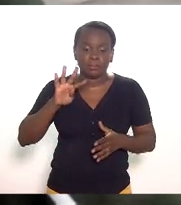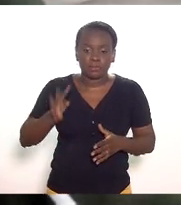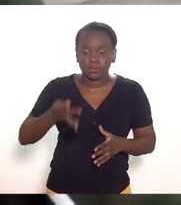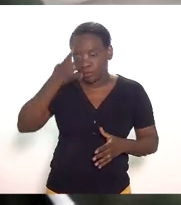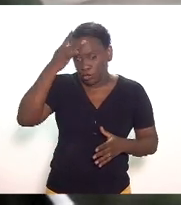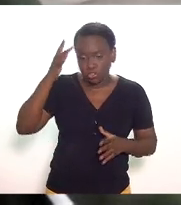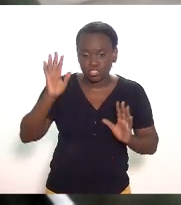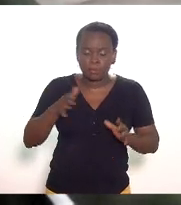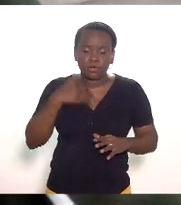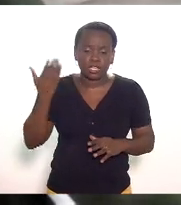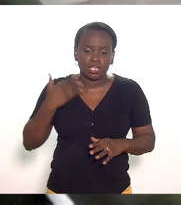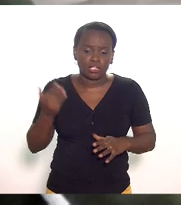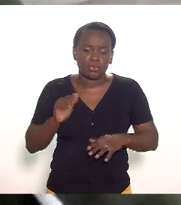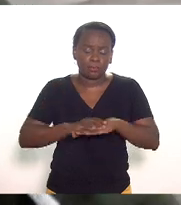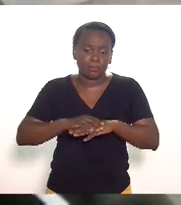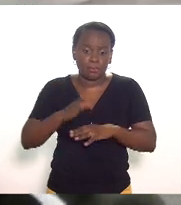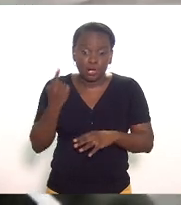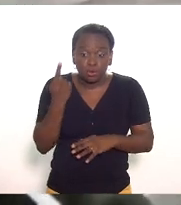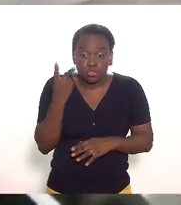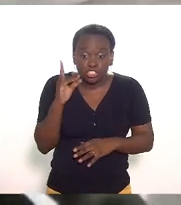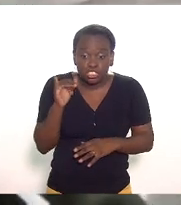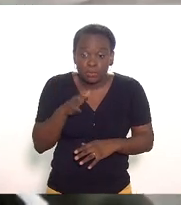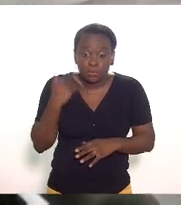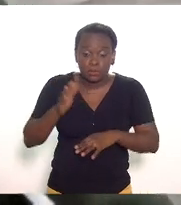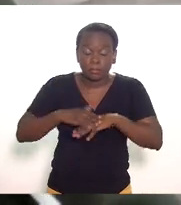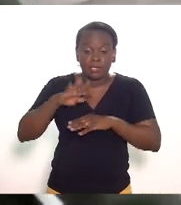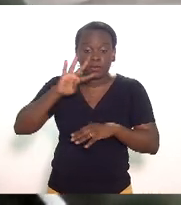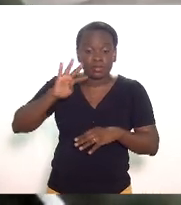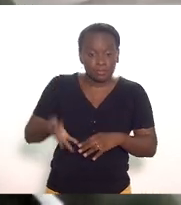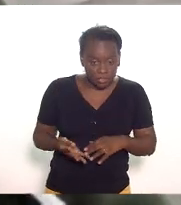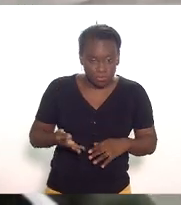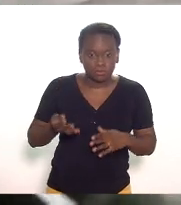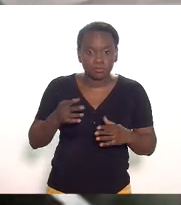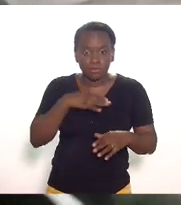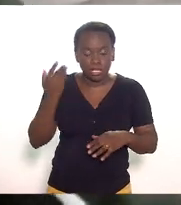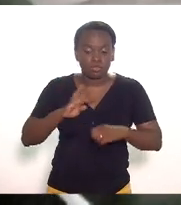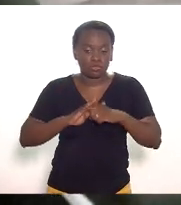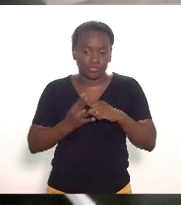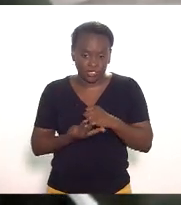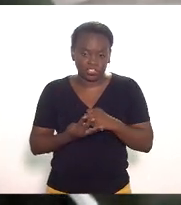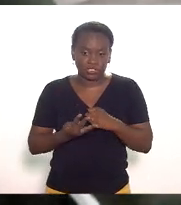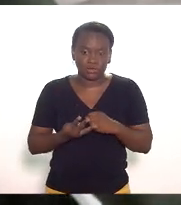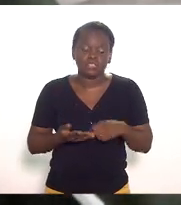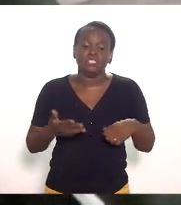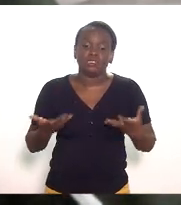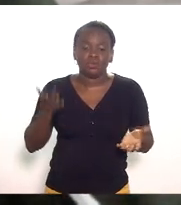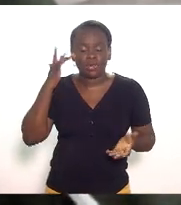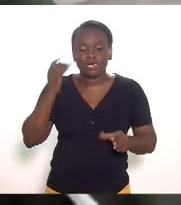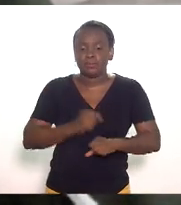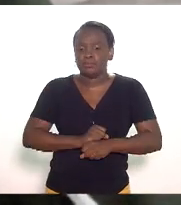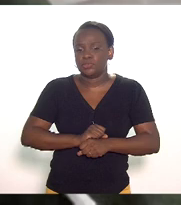pessoas mortas num único dia de Covid-19, acho que é impossível não haver da